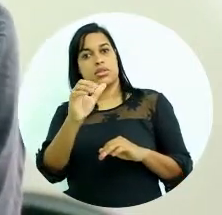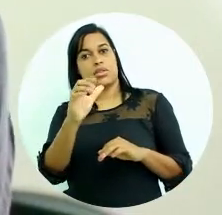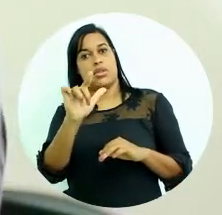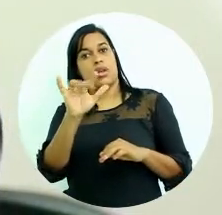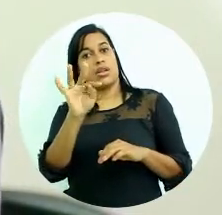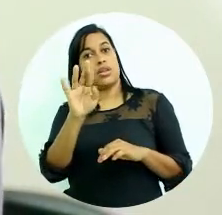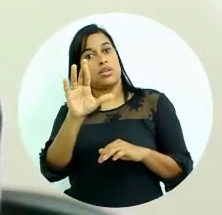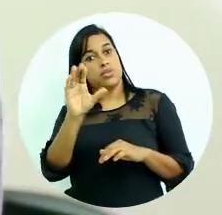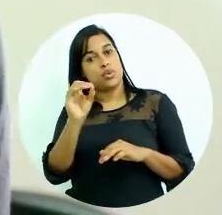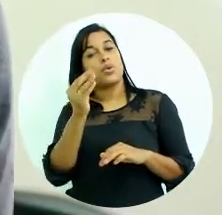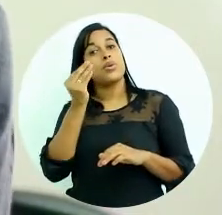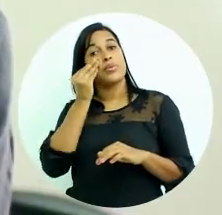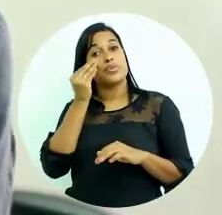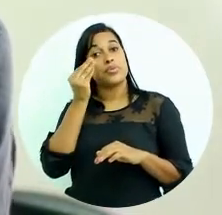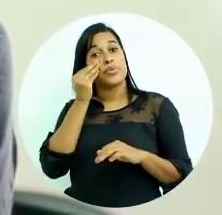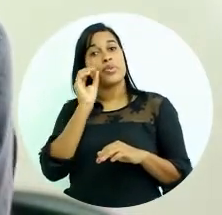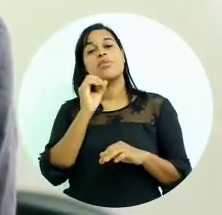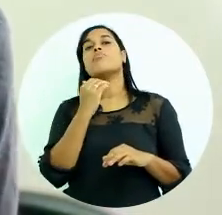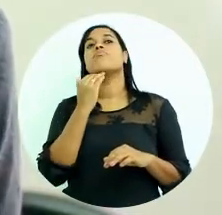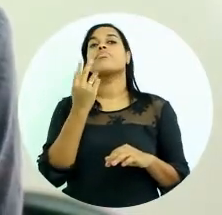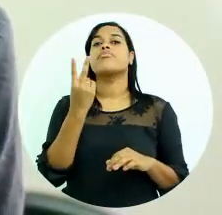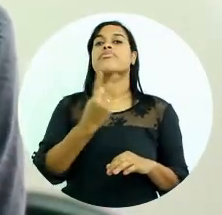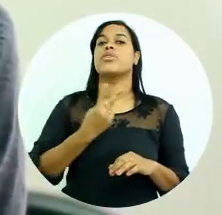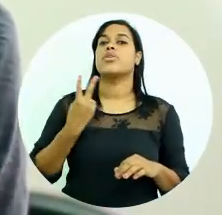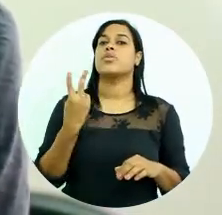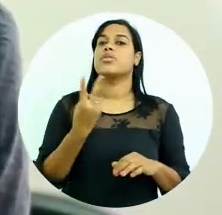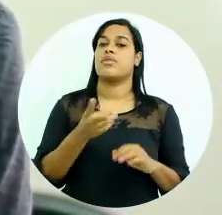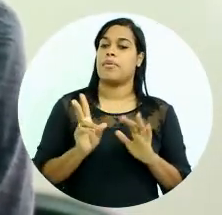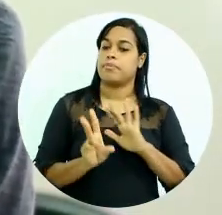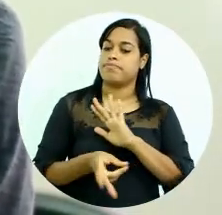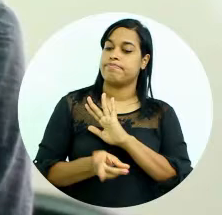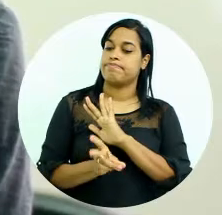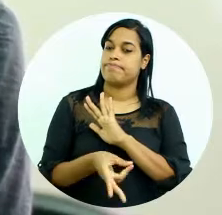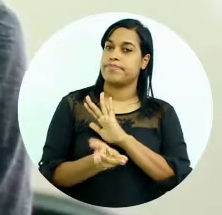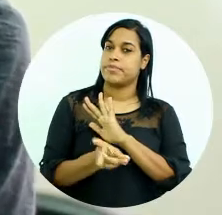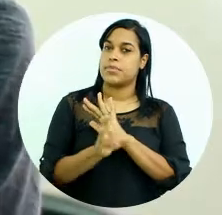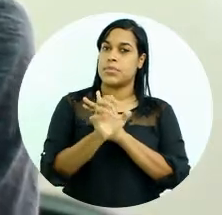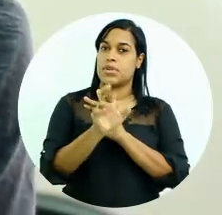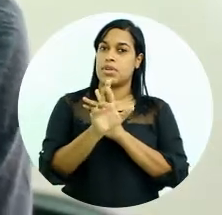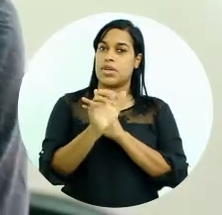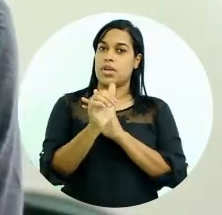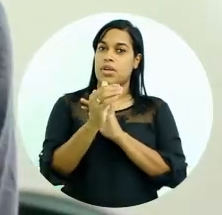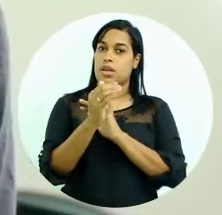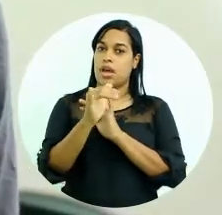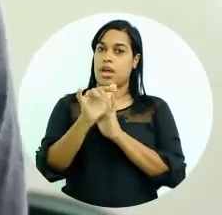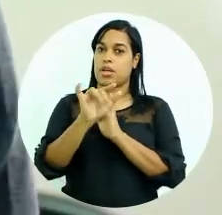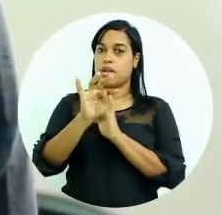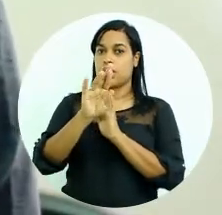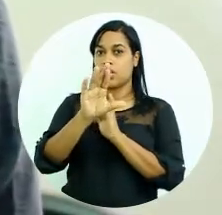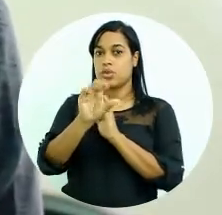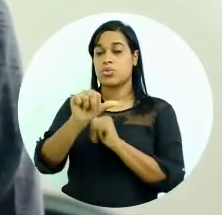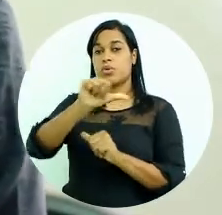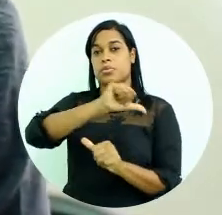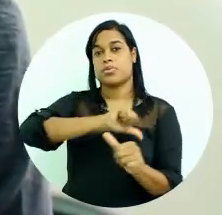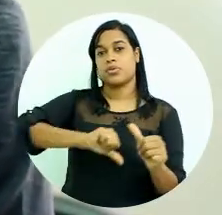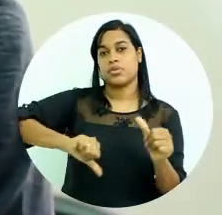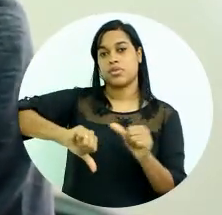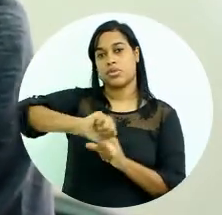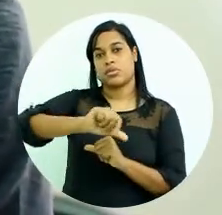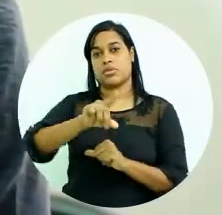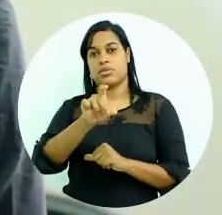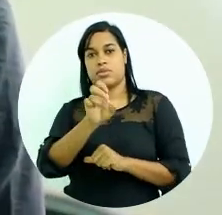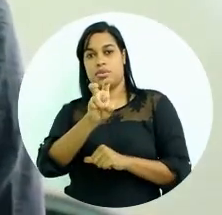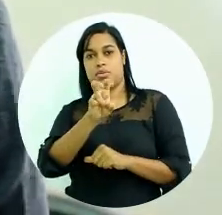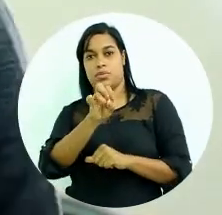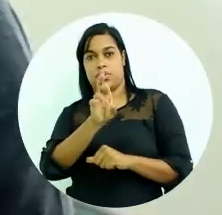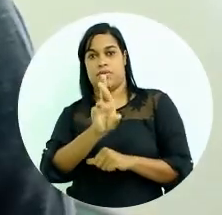numa perspectiva onde Parmênides valorizava a permanência e Heráclito a constante mudança,